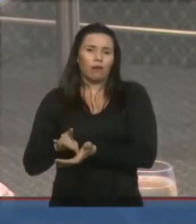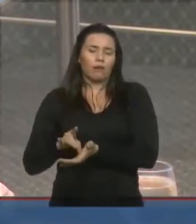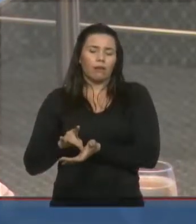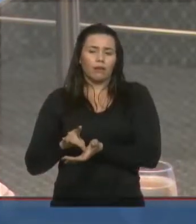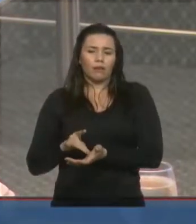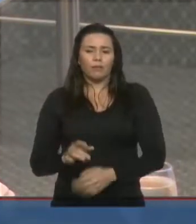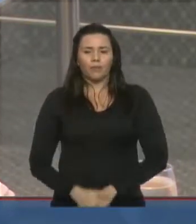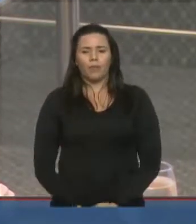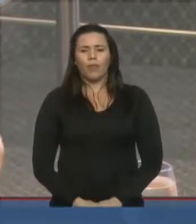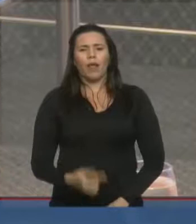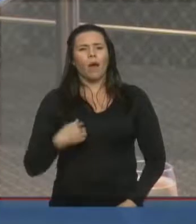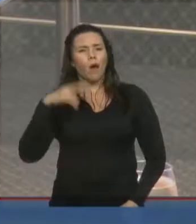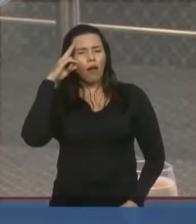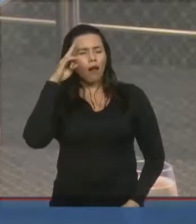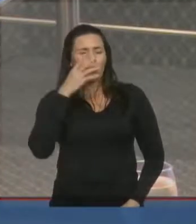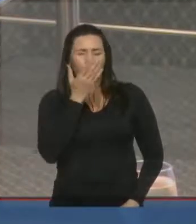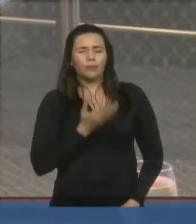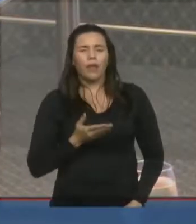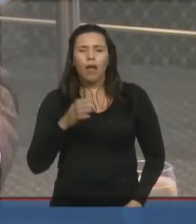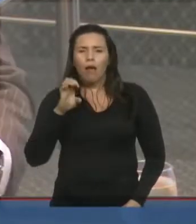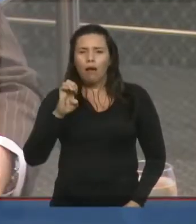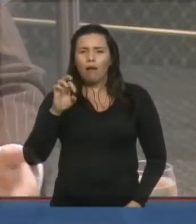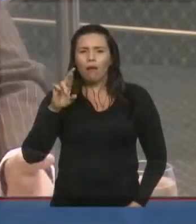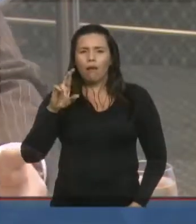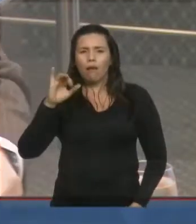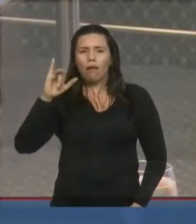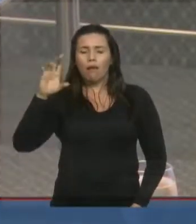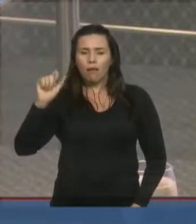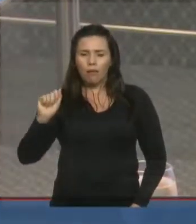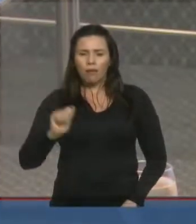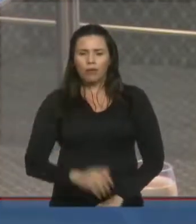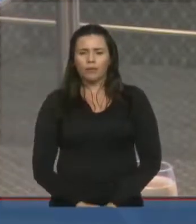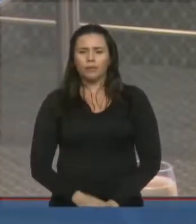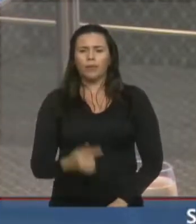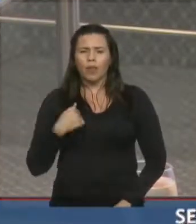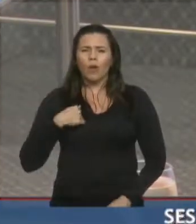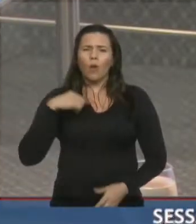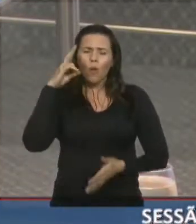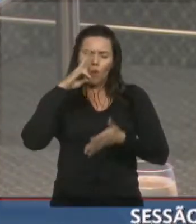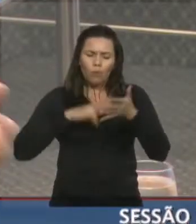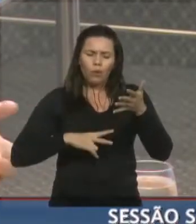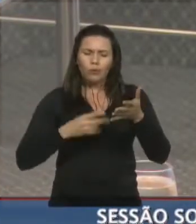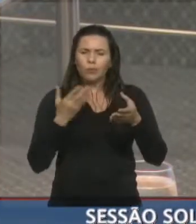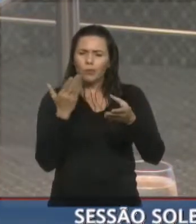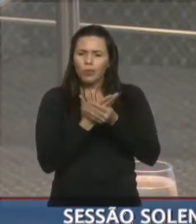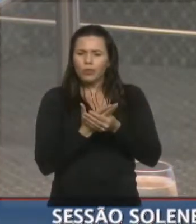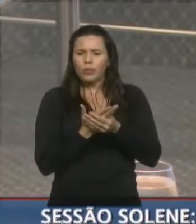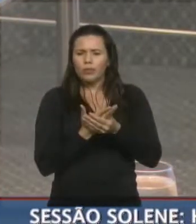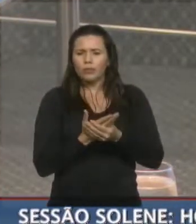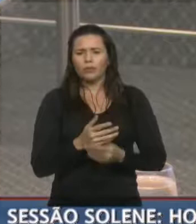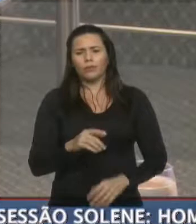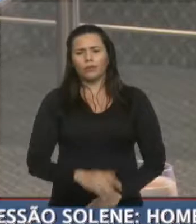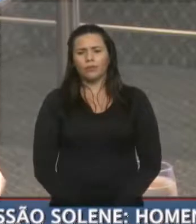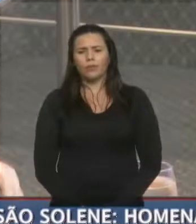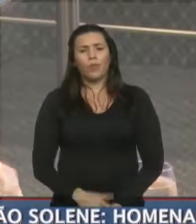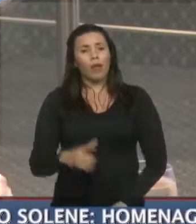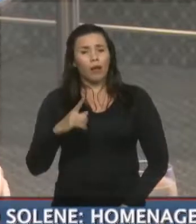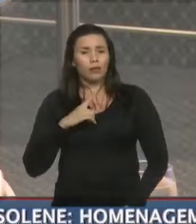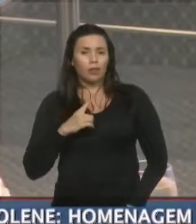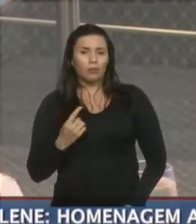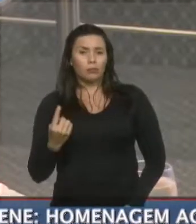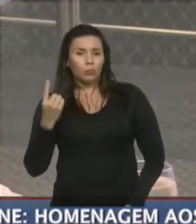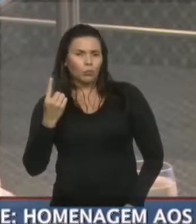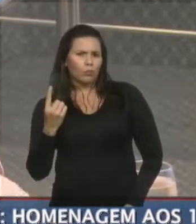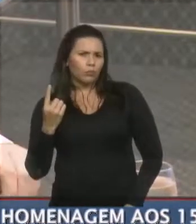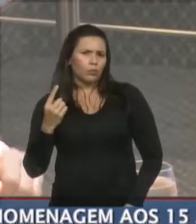mesmo. No meu caso específico, quando leio processos, né, tem sempre um lado e tem o outro. Então, rapaz, isso